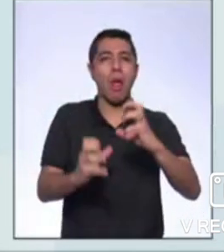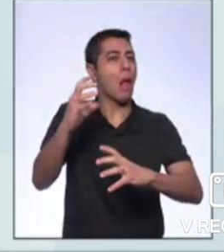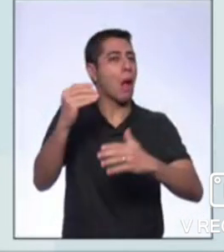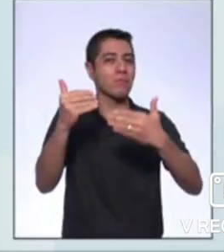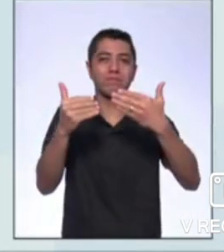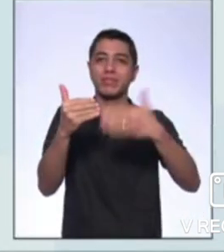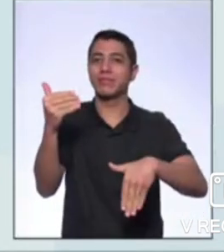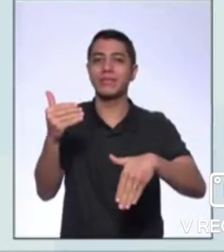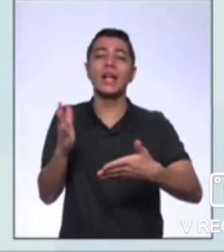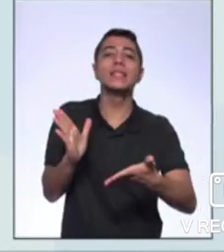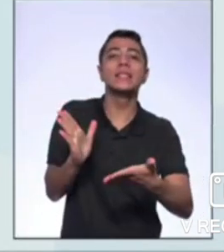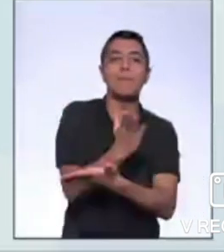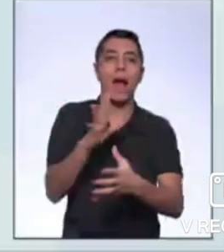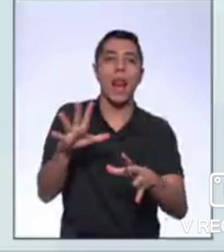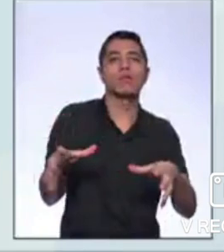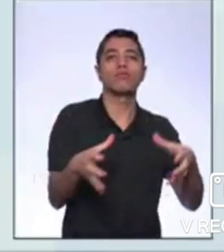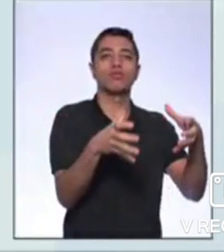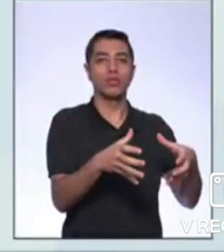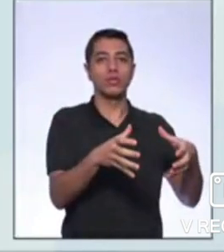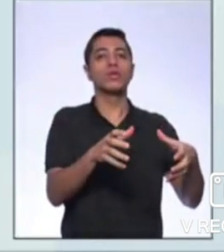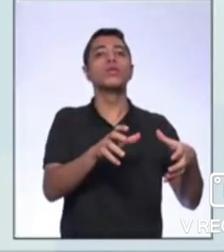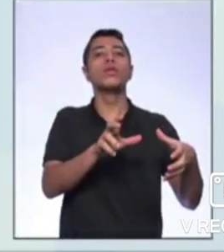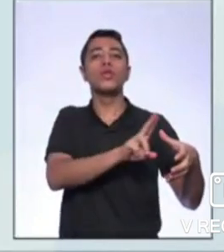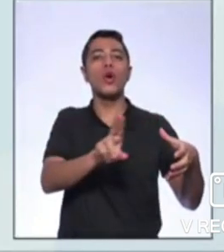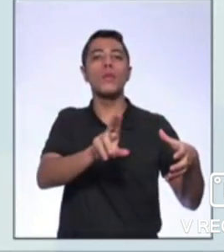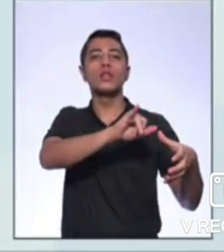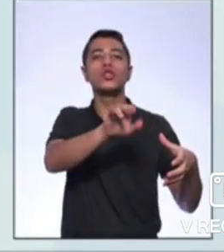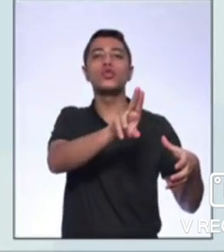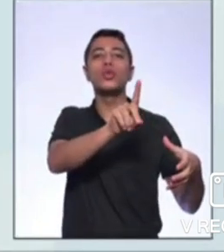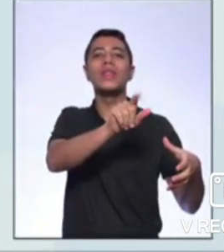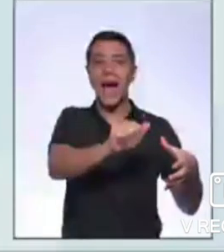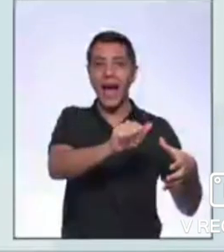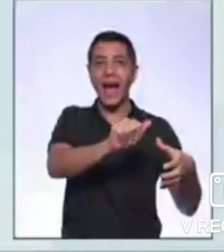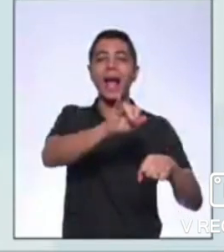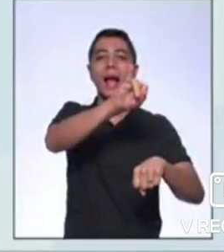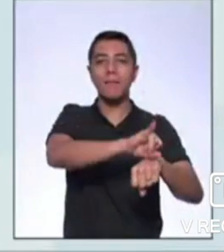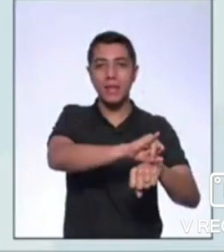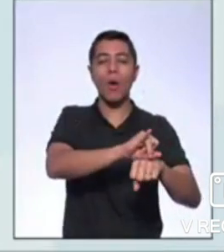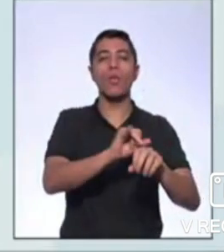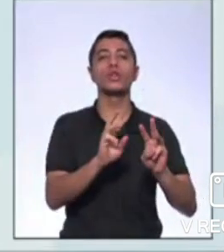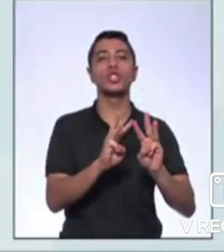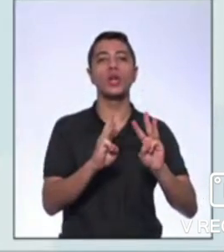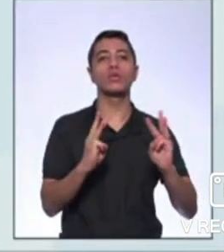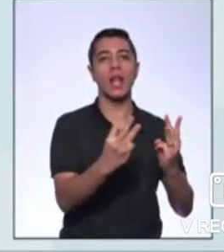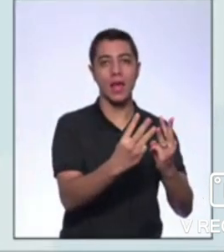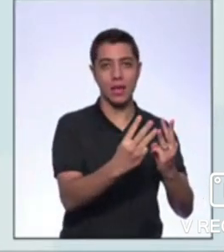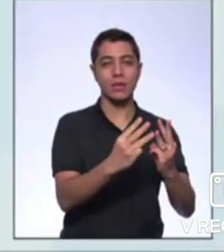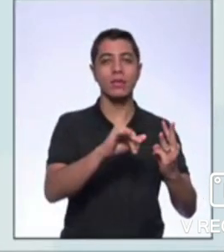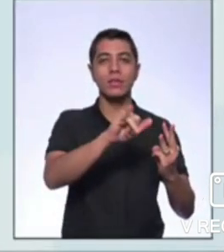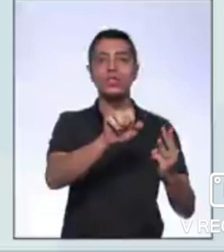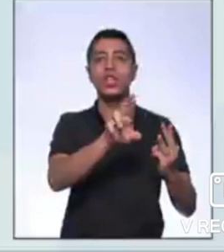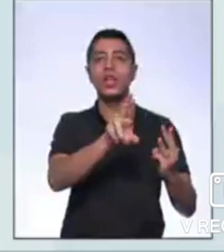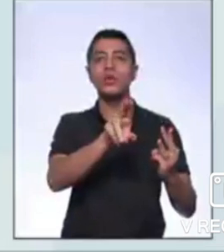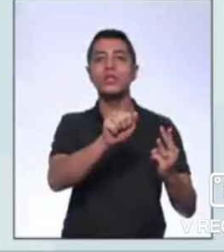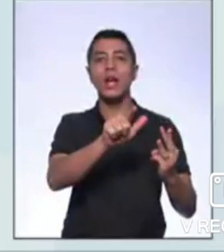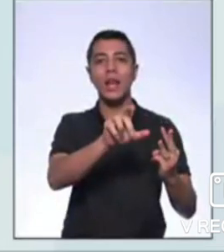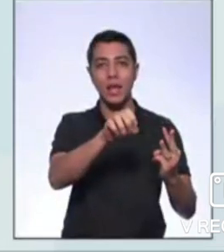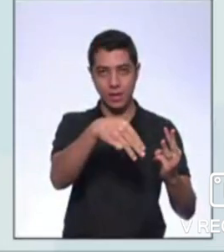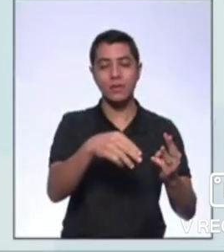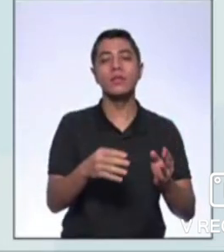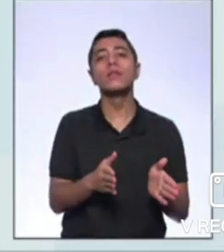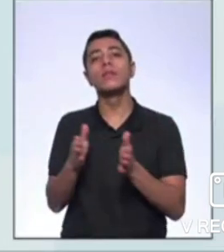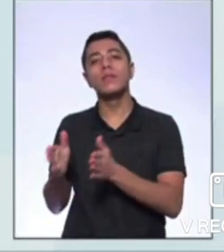reino de Judá, com capital em Jerusalém, e o reino de Israel, com capital em Samaria. A questão das 12 tribos nunca deixou de